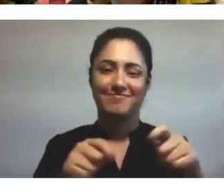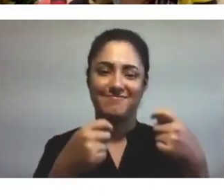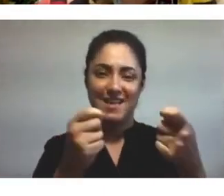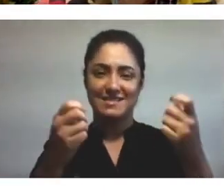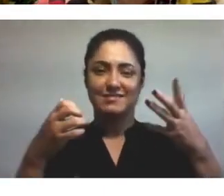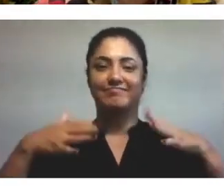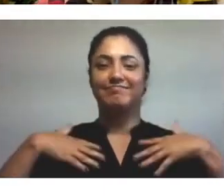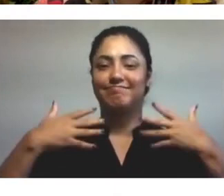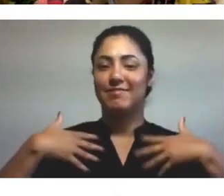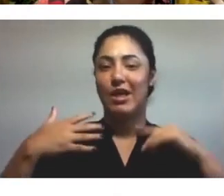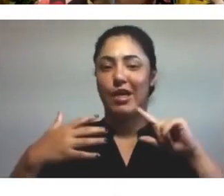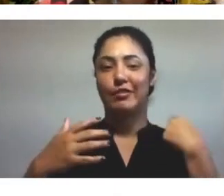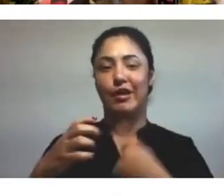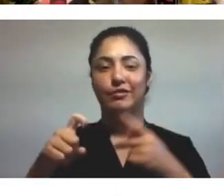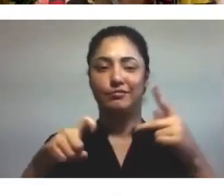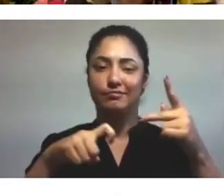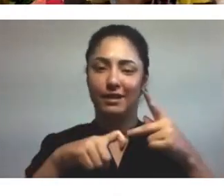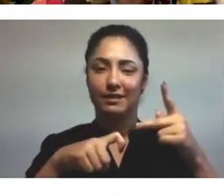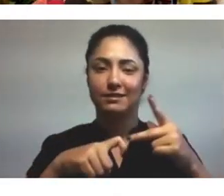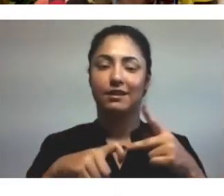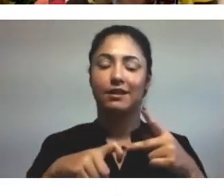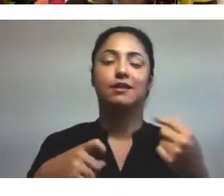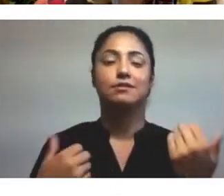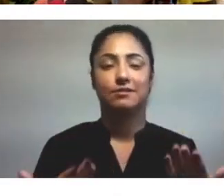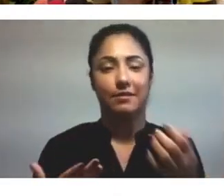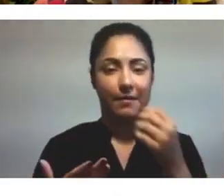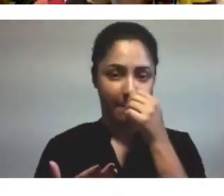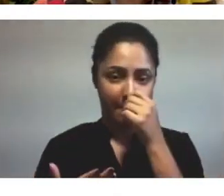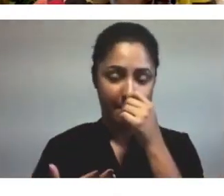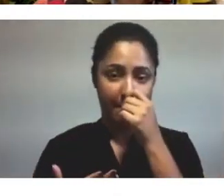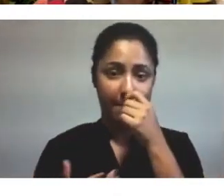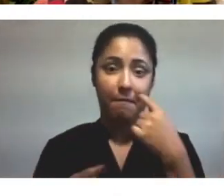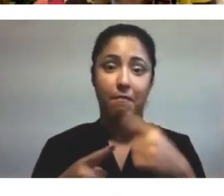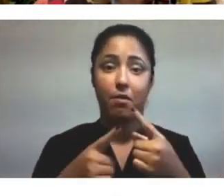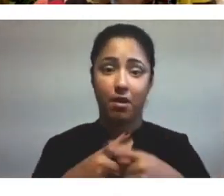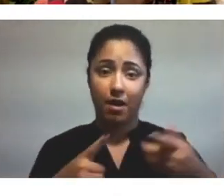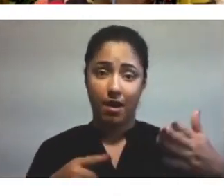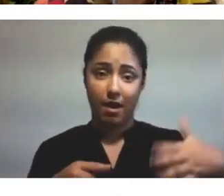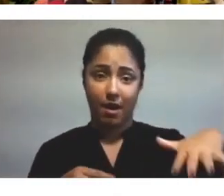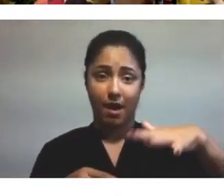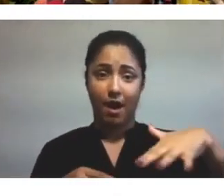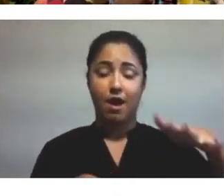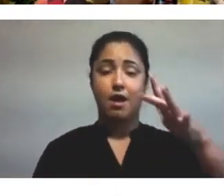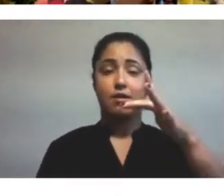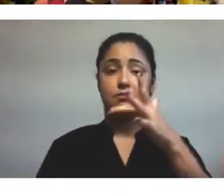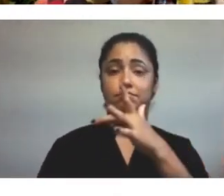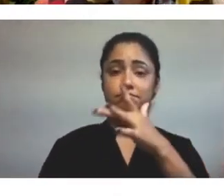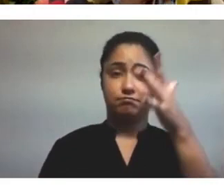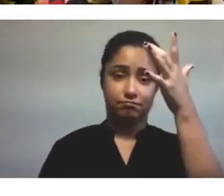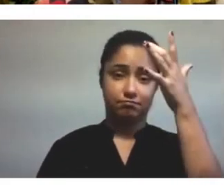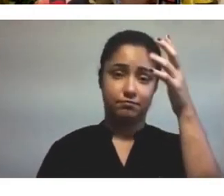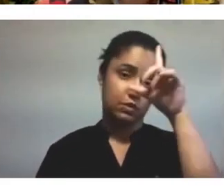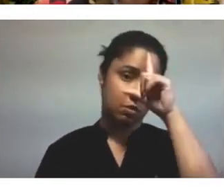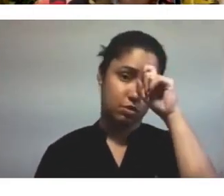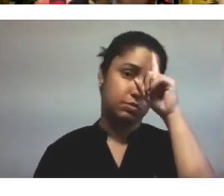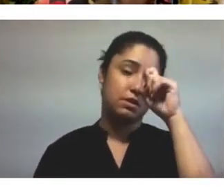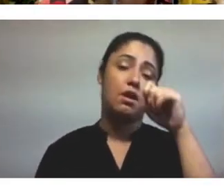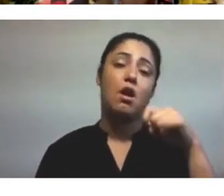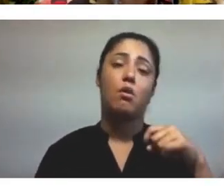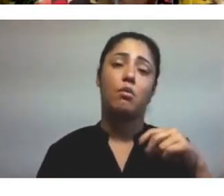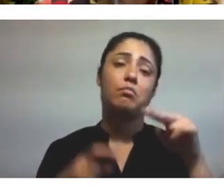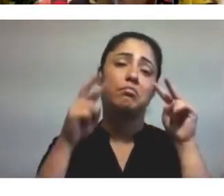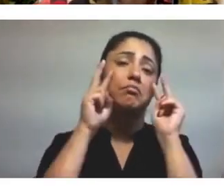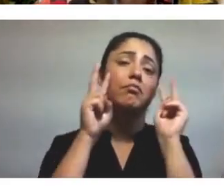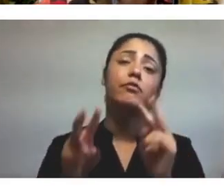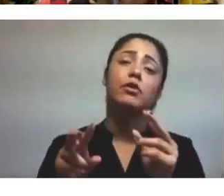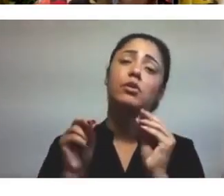os nossos pacientes, né, porque o ambiente hospitalar e a unidade de saúde muitas vezes é vista como um ambiente